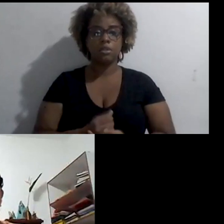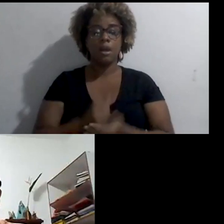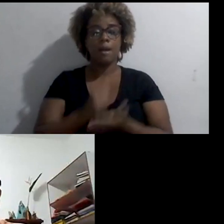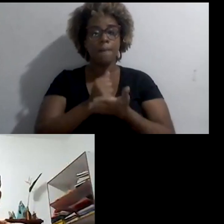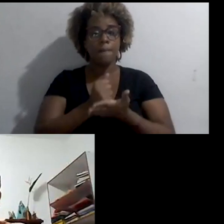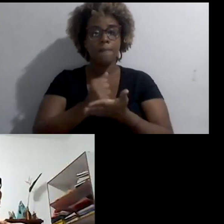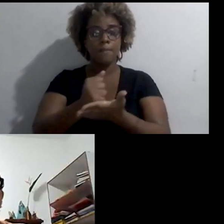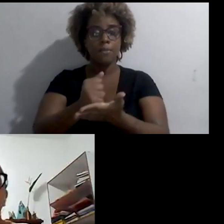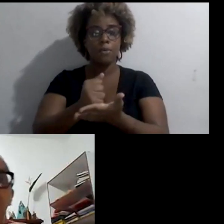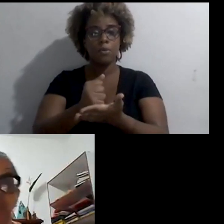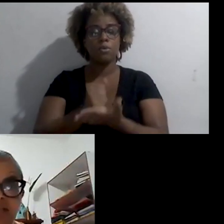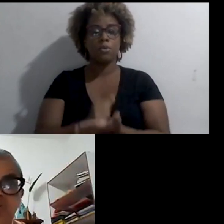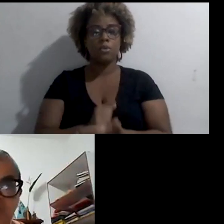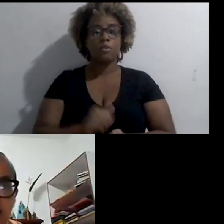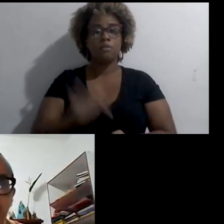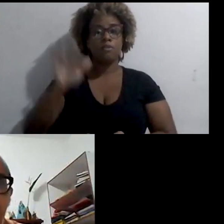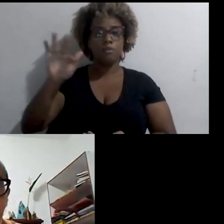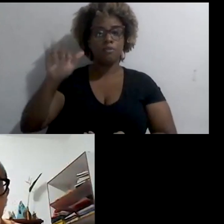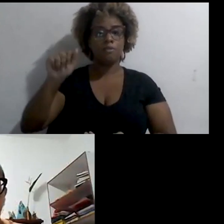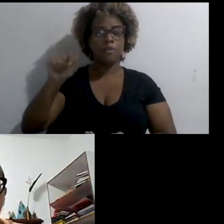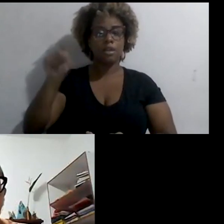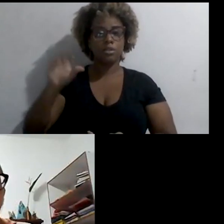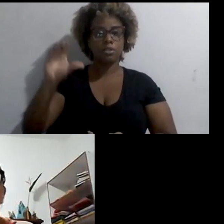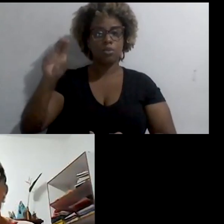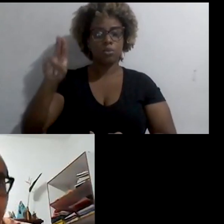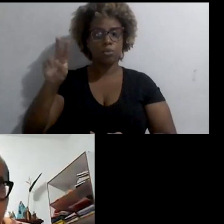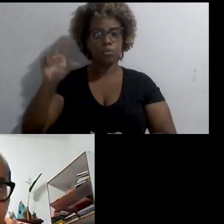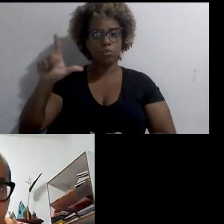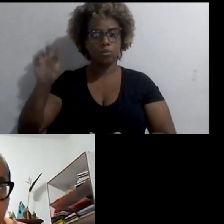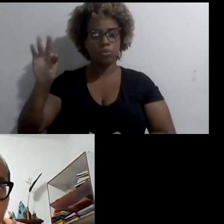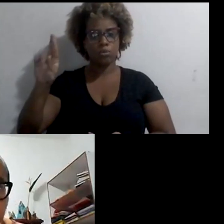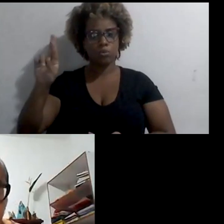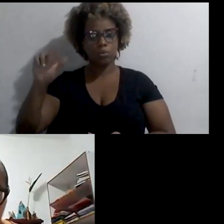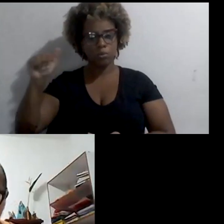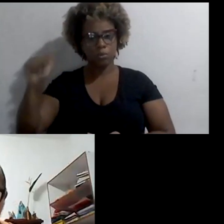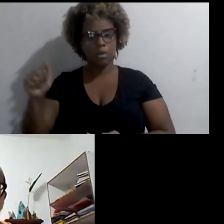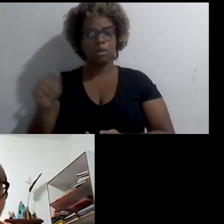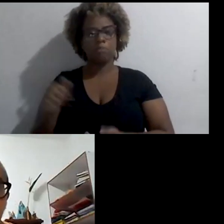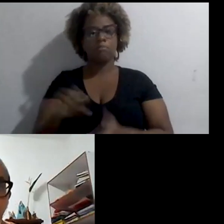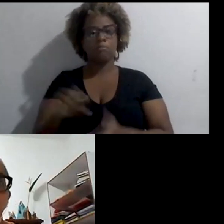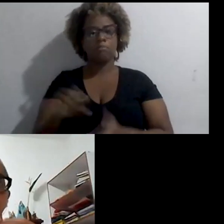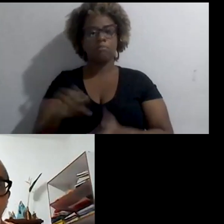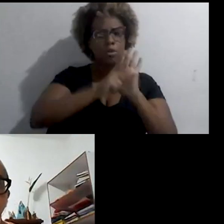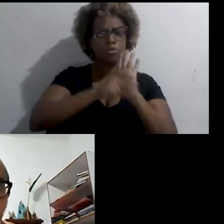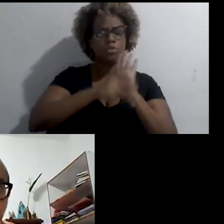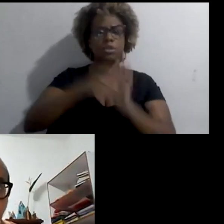estar próximo aos projetos culturais, que a gente sabe que isso é muito difícil de acontecer, né? E principalmente nós do interior da